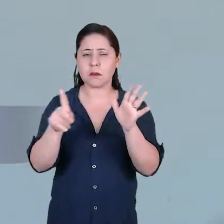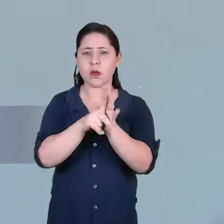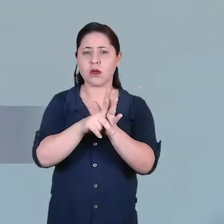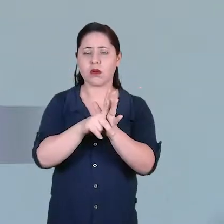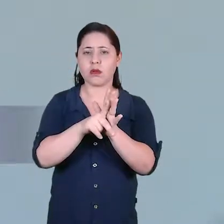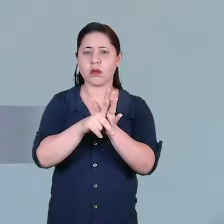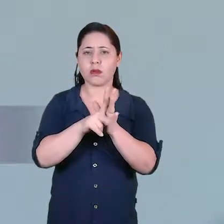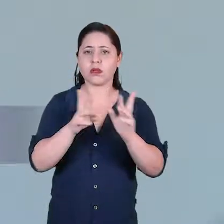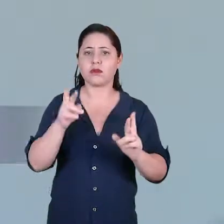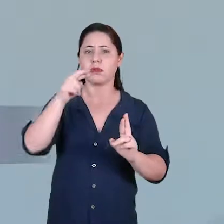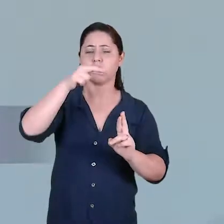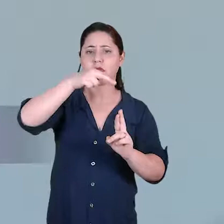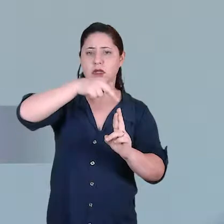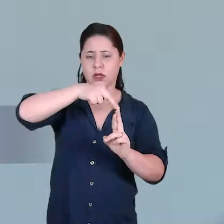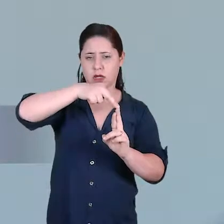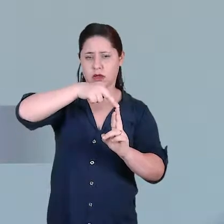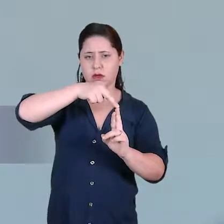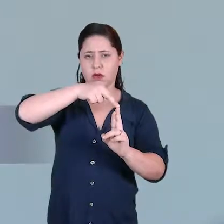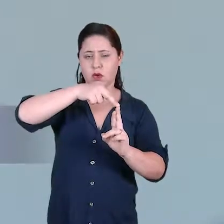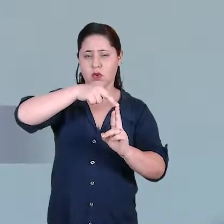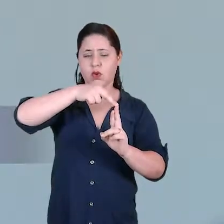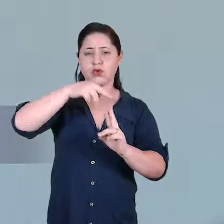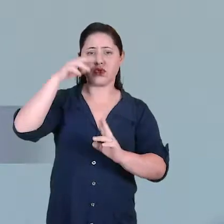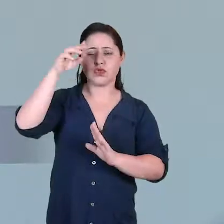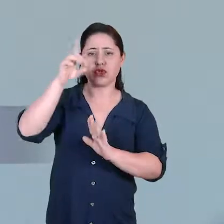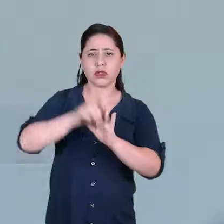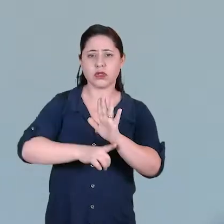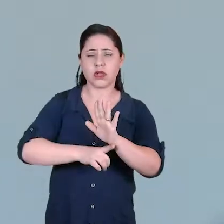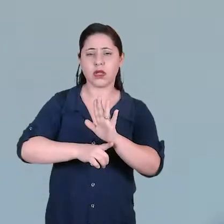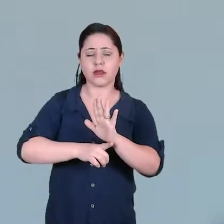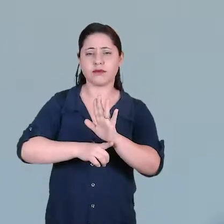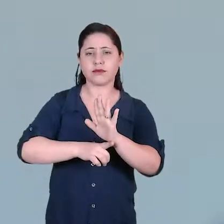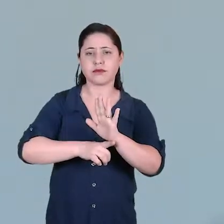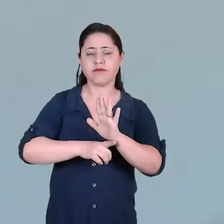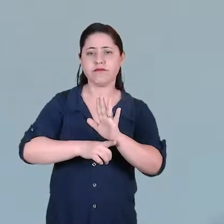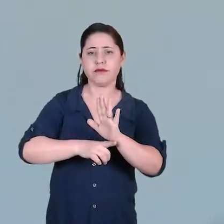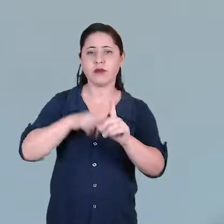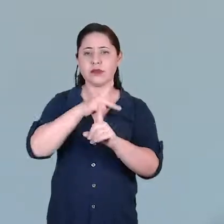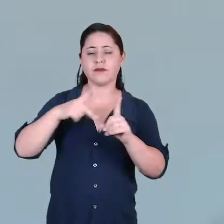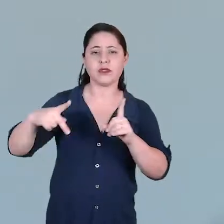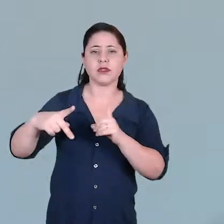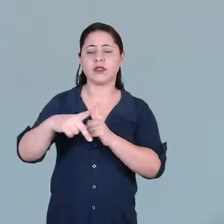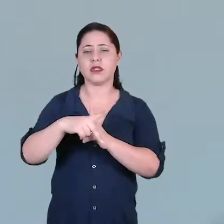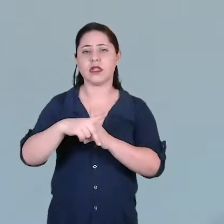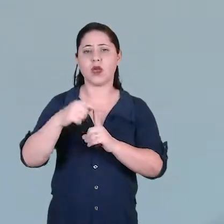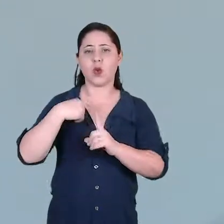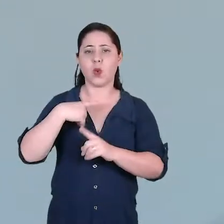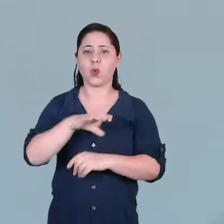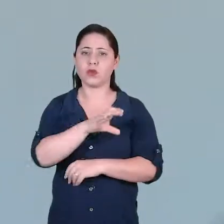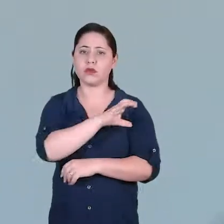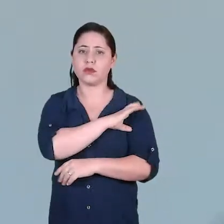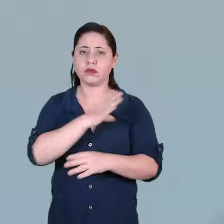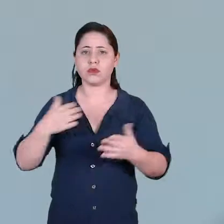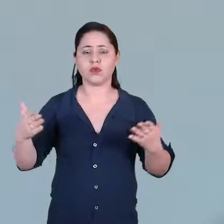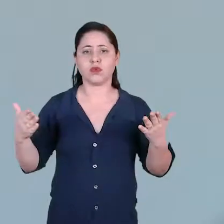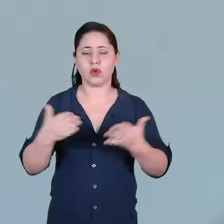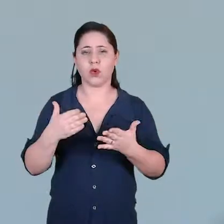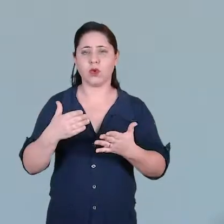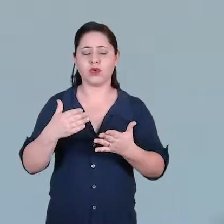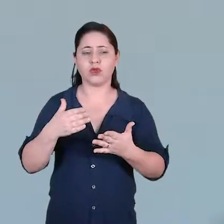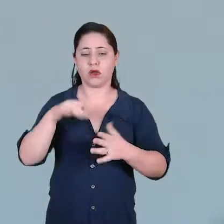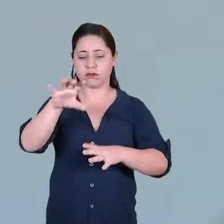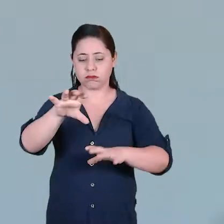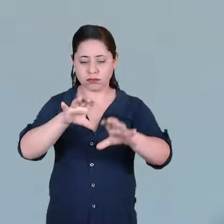também representando o Instituto Brasileiro de Direito Previdenciário, que é o IBDP, eu sou coordenadora atualmente aqui da